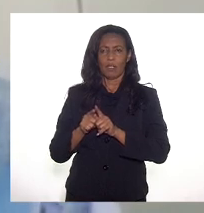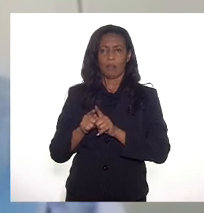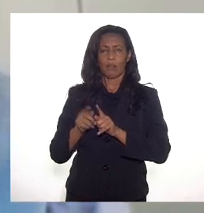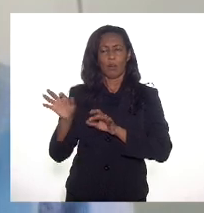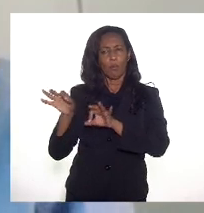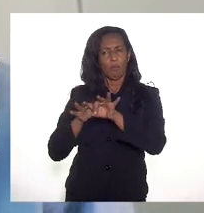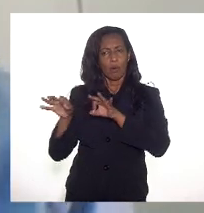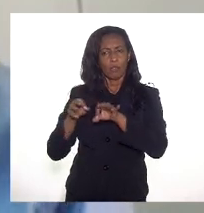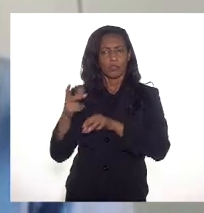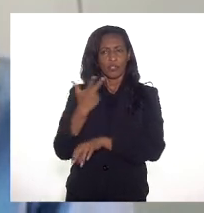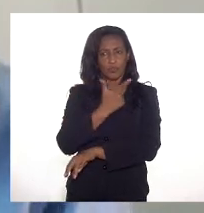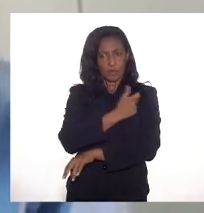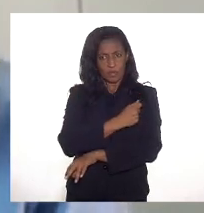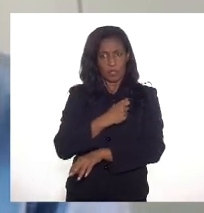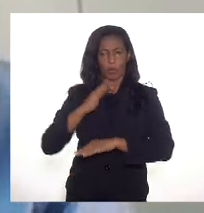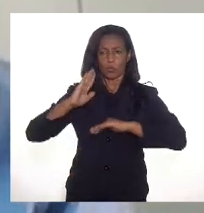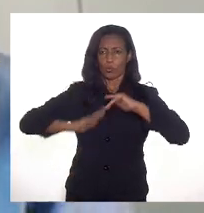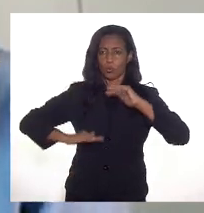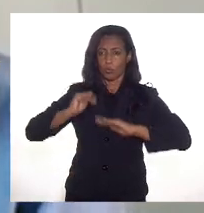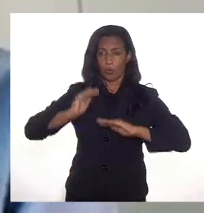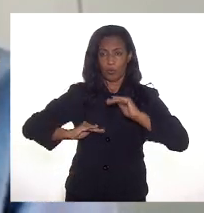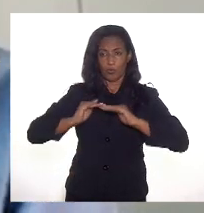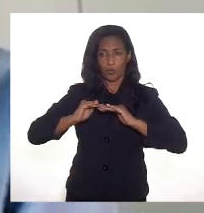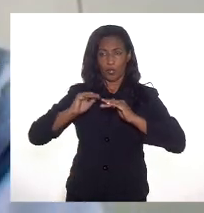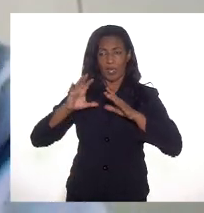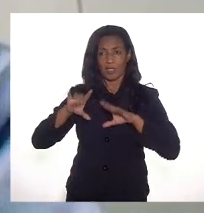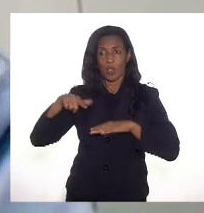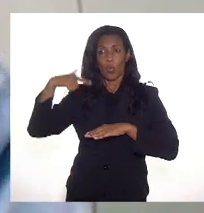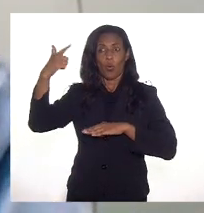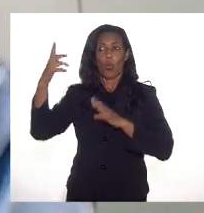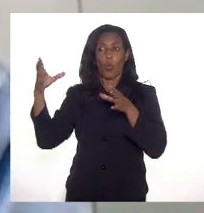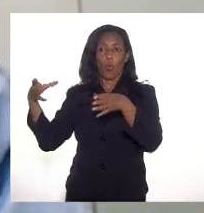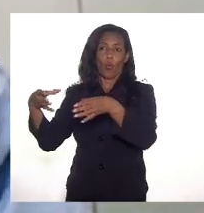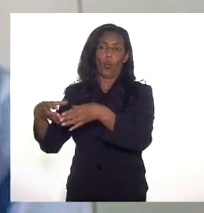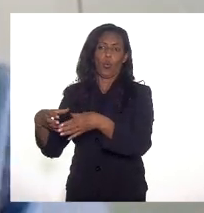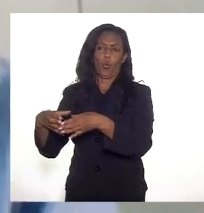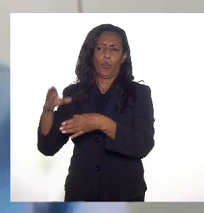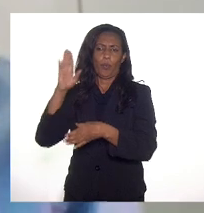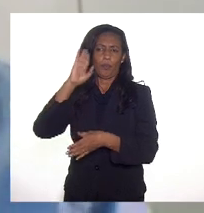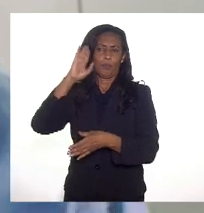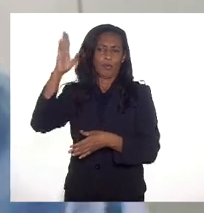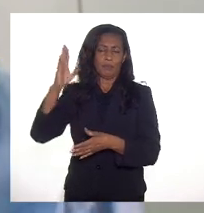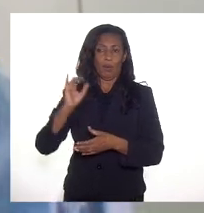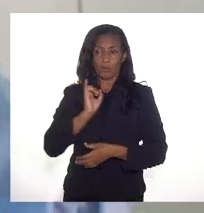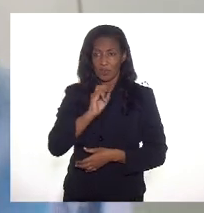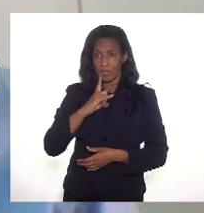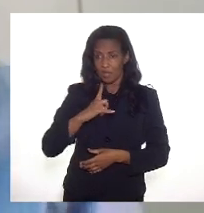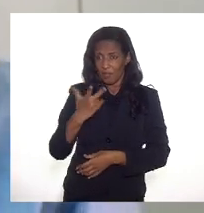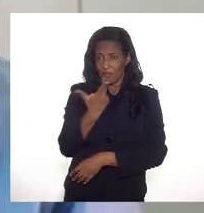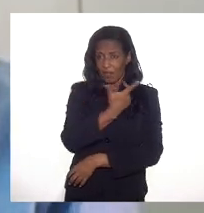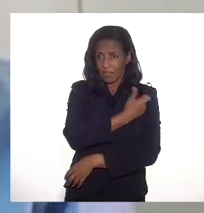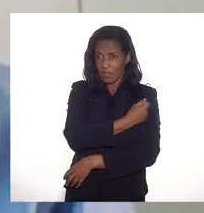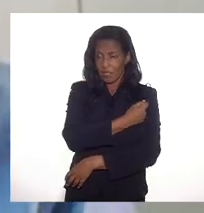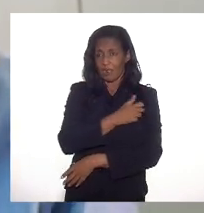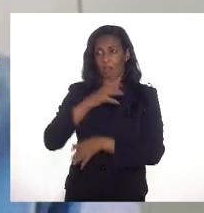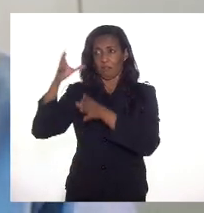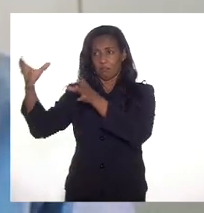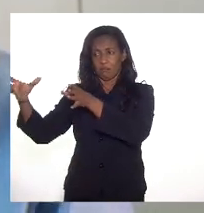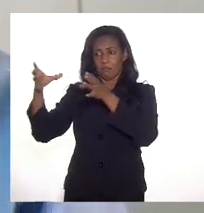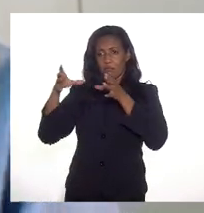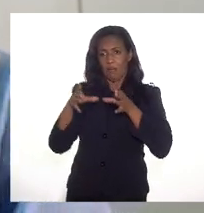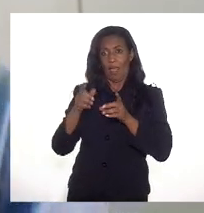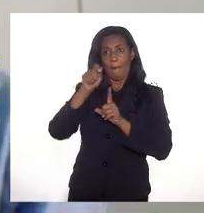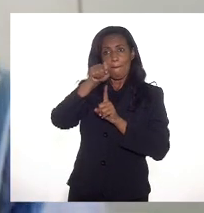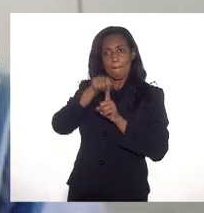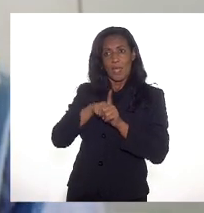vacinação, os profissionais de educação estão entre os próximos grupos prioritários. Tendo vacina, eles devem ser vacinados agora no